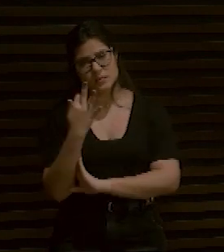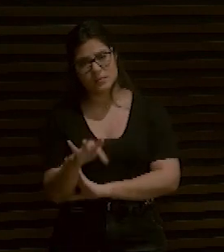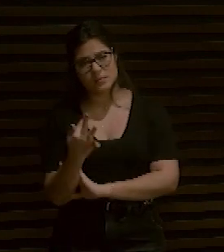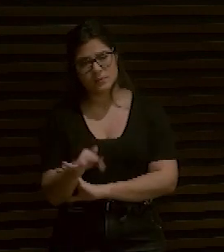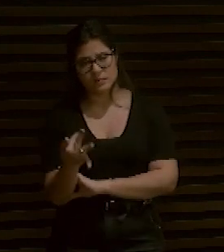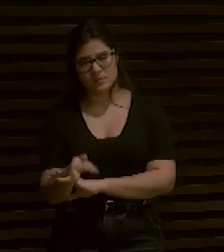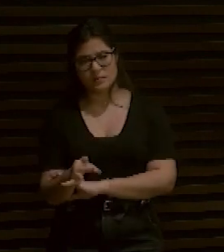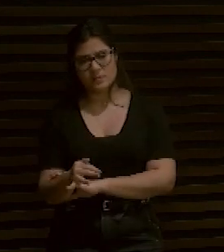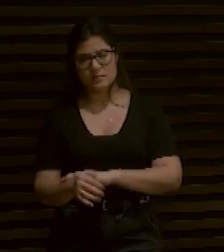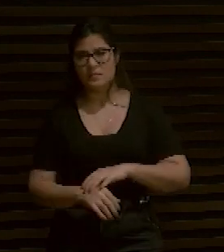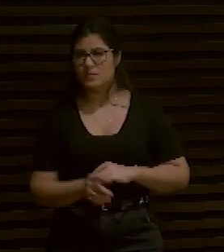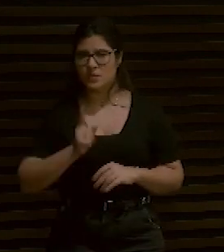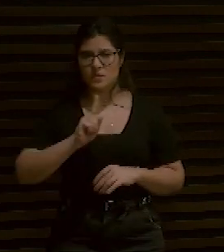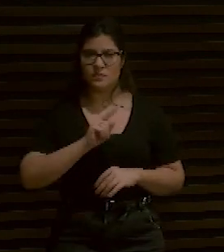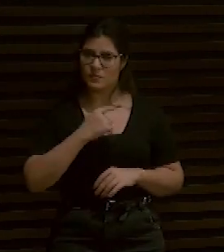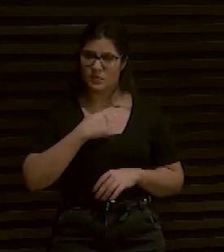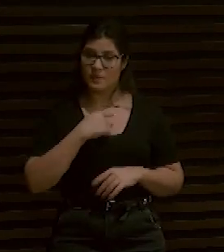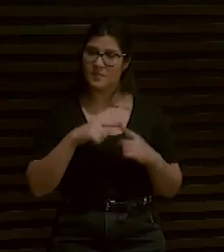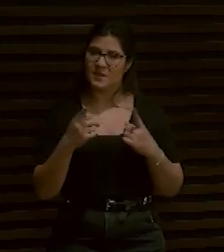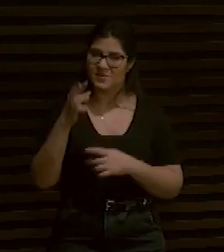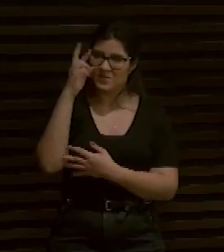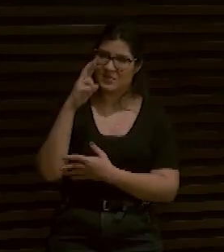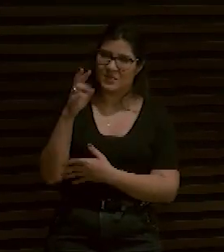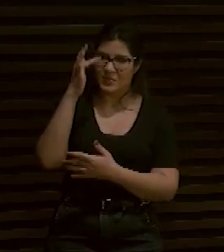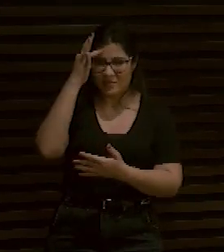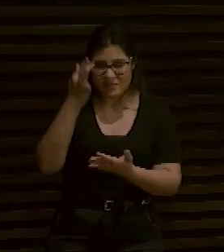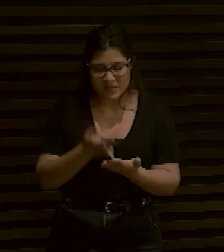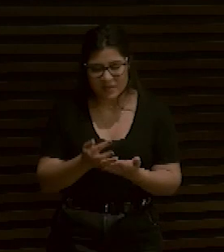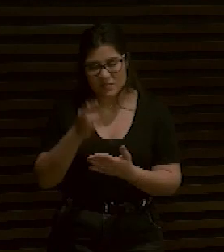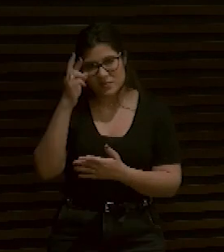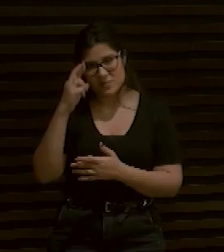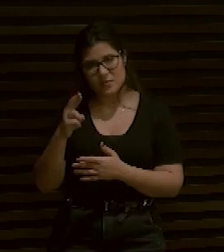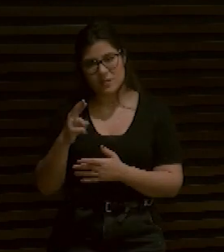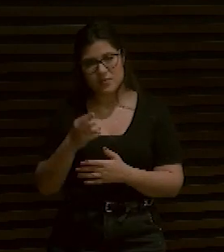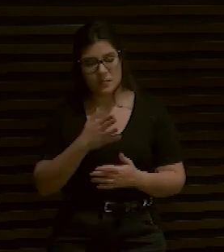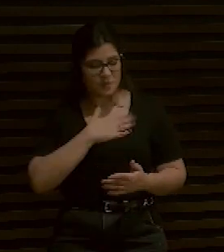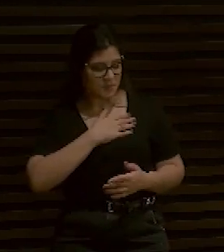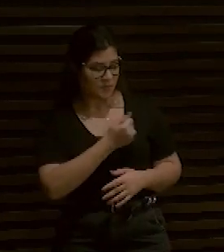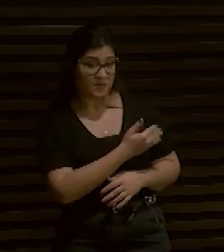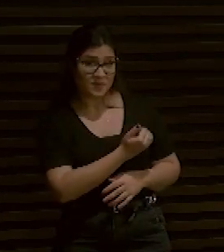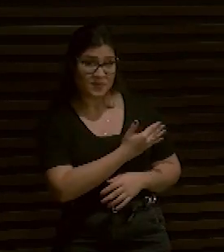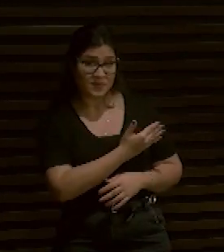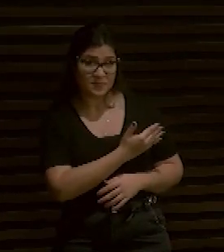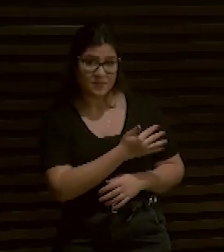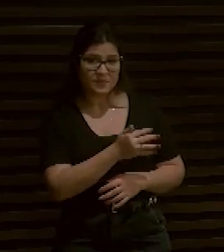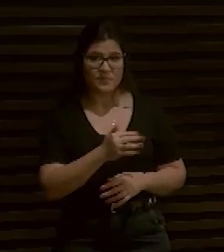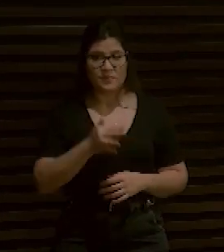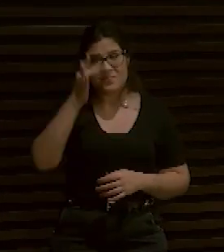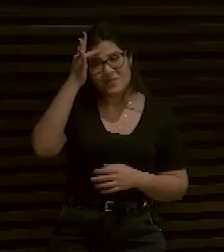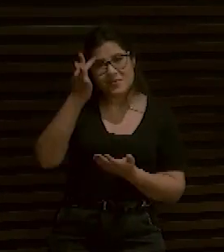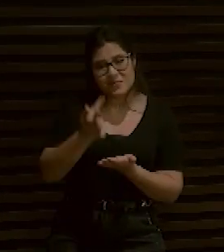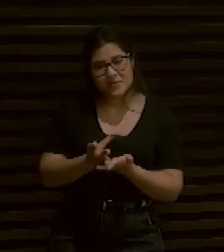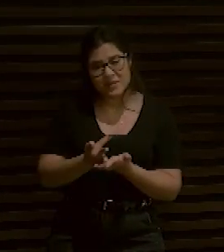Não foi o Gui, foi o Senhor. É a fé que o Senhor colocou no meu coração. A porção diária da fé vem pelo Senhor, vem pelo ouvir